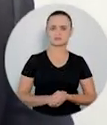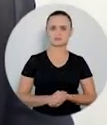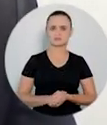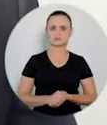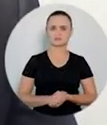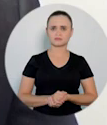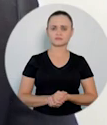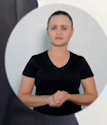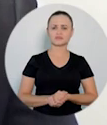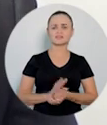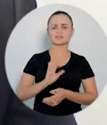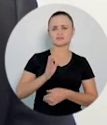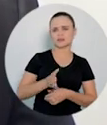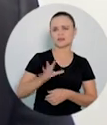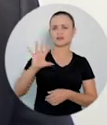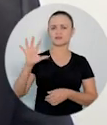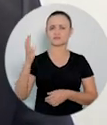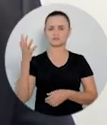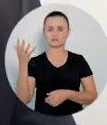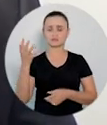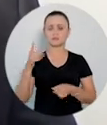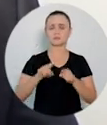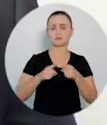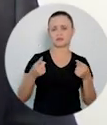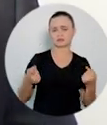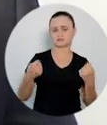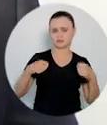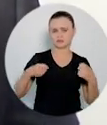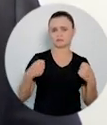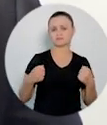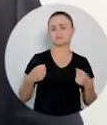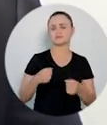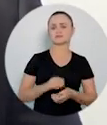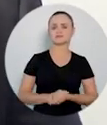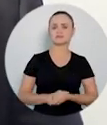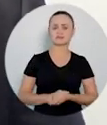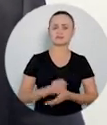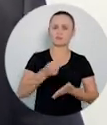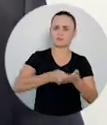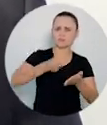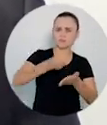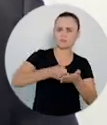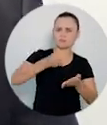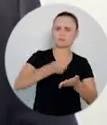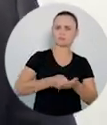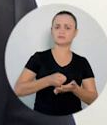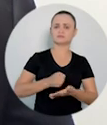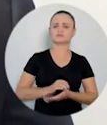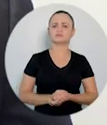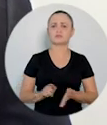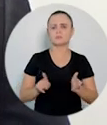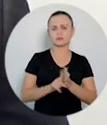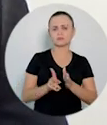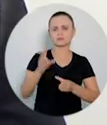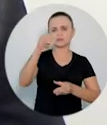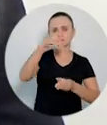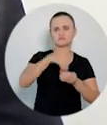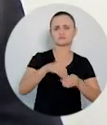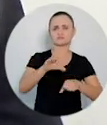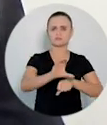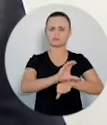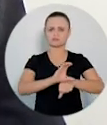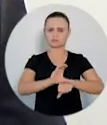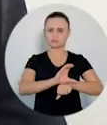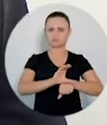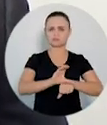né? Esse contingenciamento de verbas já acontece há algum tempo. A gente está defendendo bandeiras que são constitucionais, não são